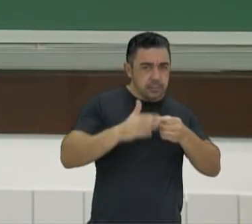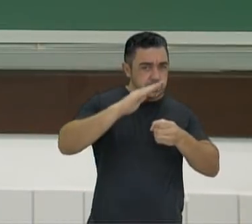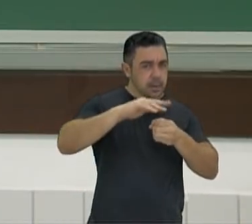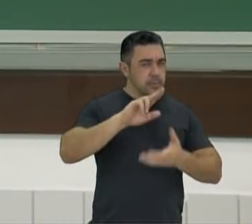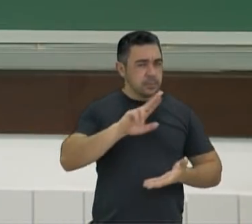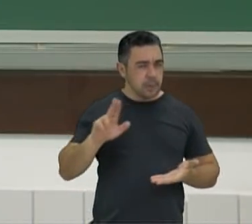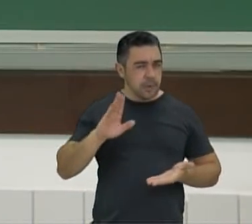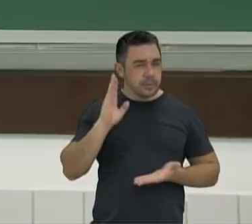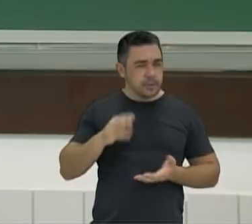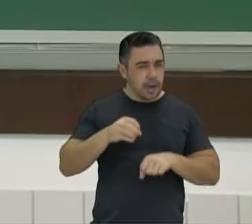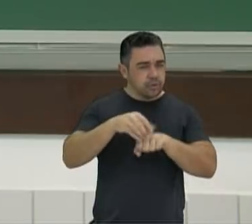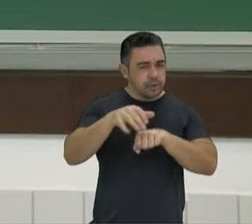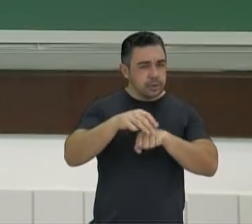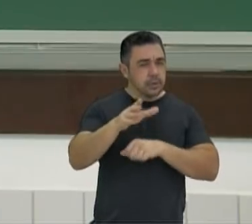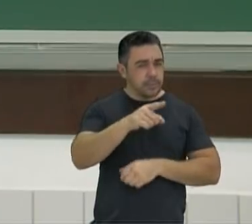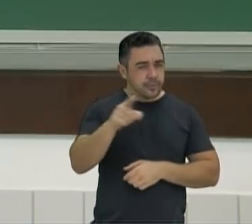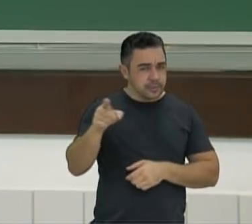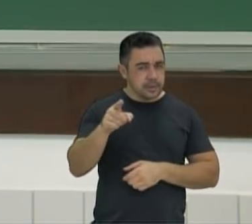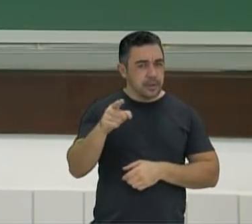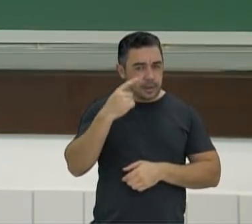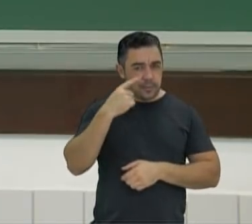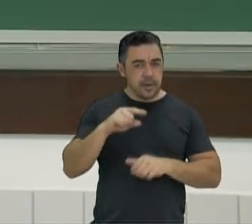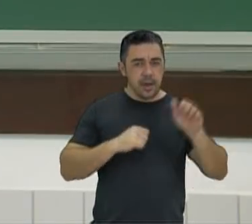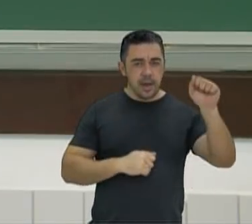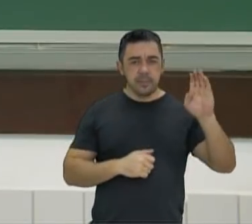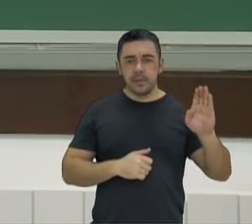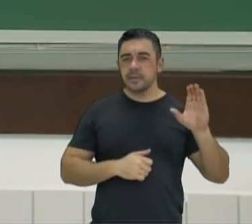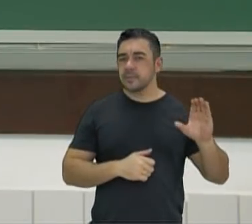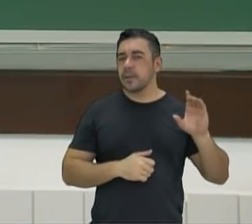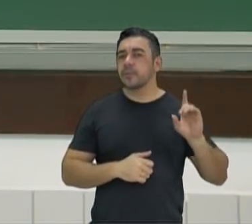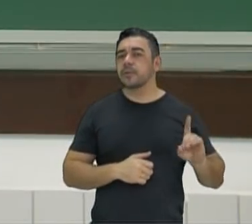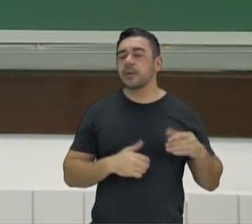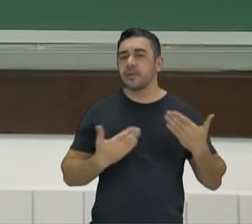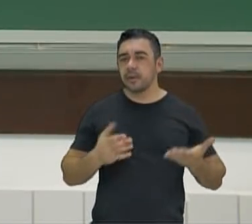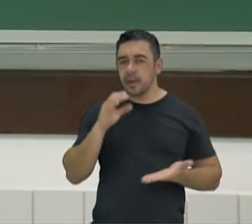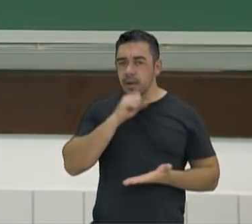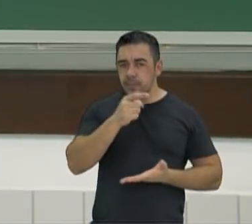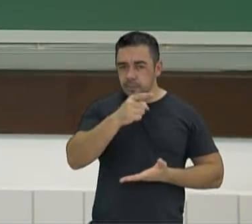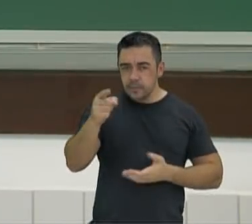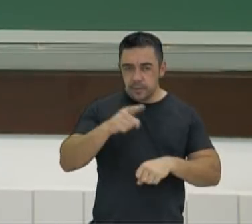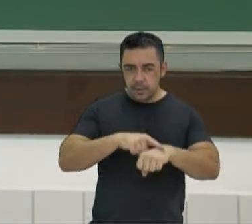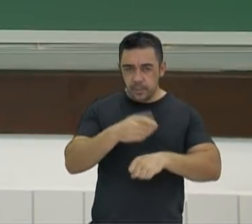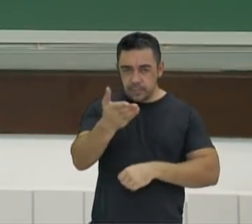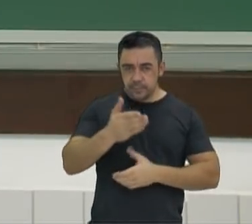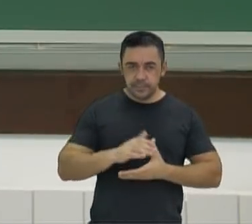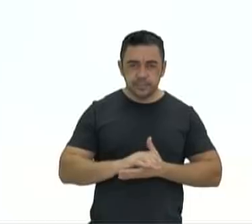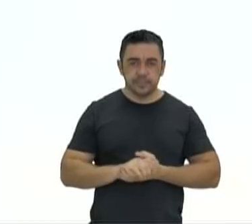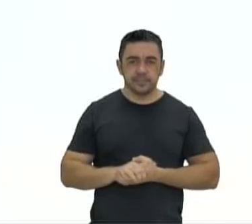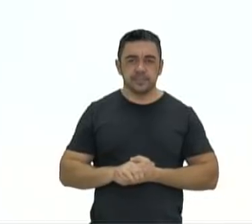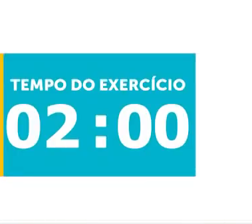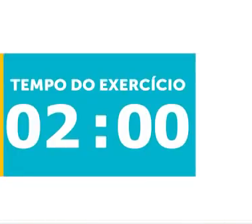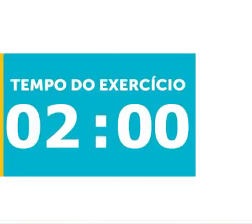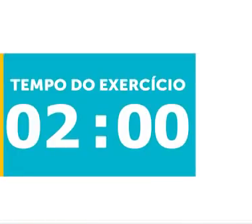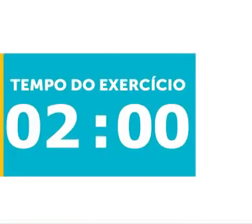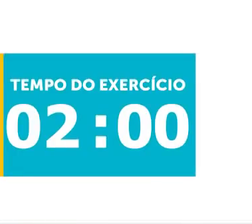deu umas diquinhas aí, né? Quem está prestando atenção na aula vai fazer bem rapidinho. Tempo para vocês.